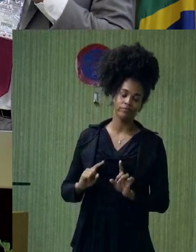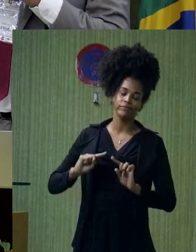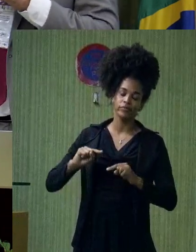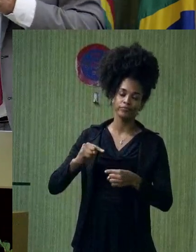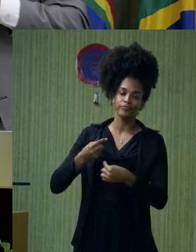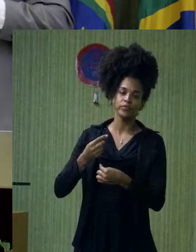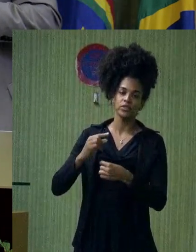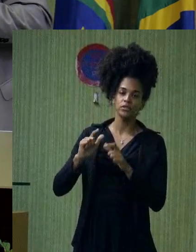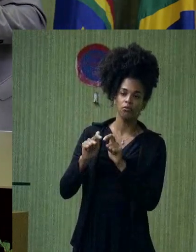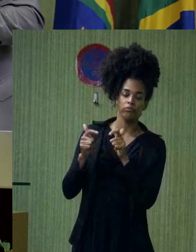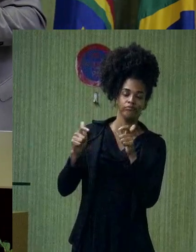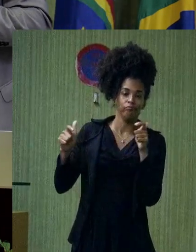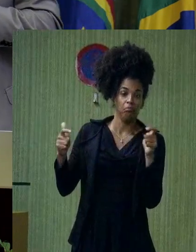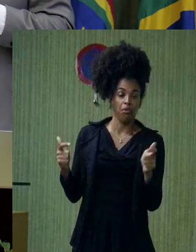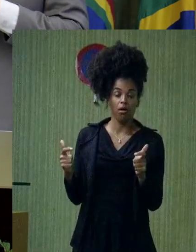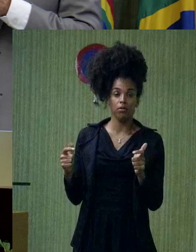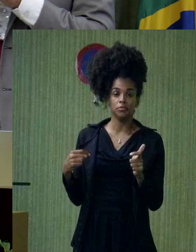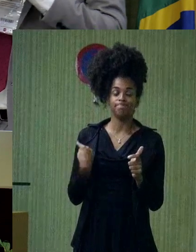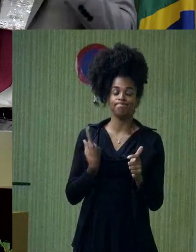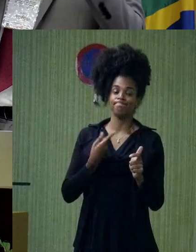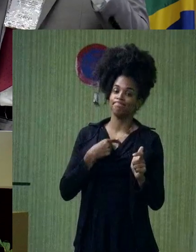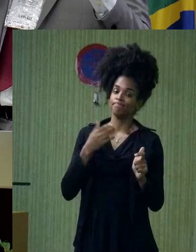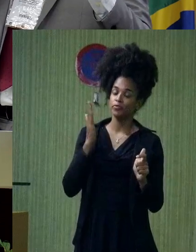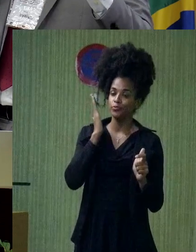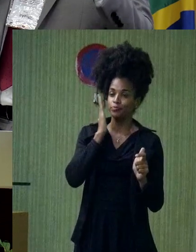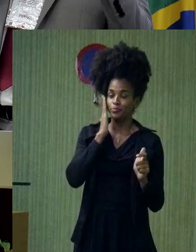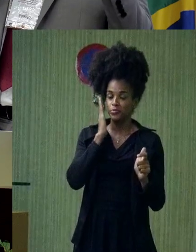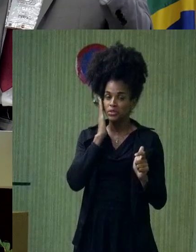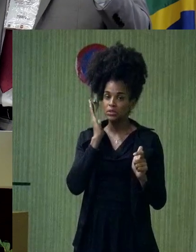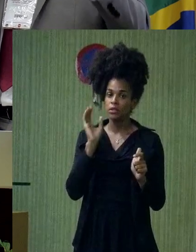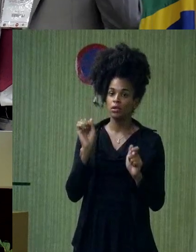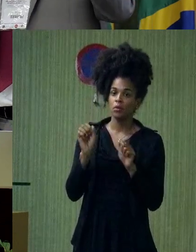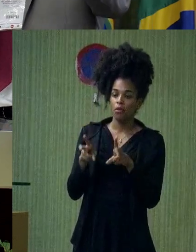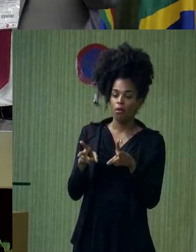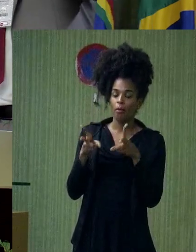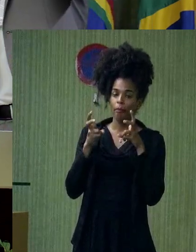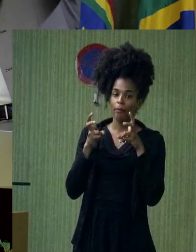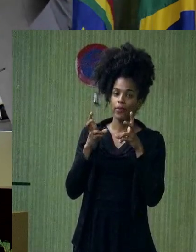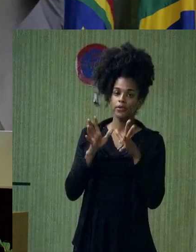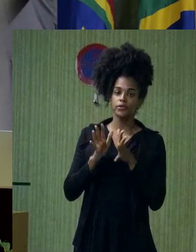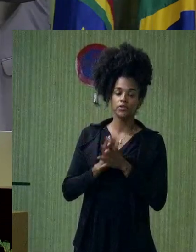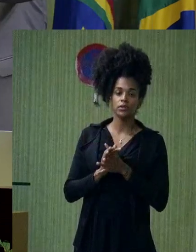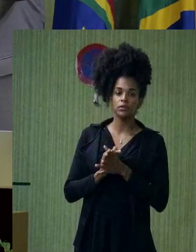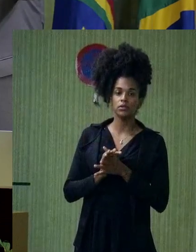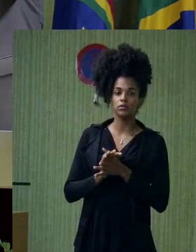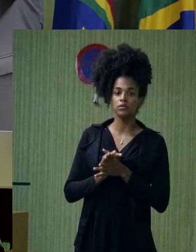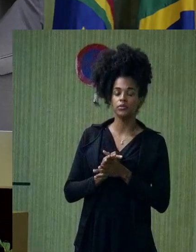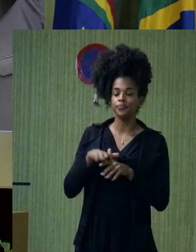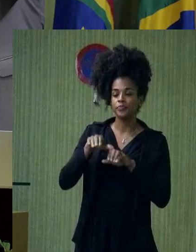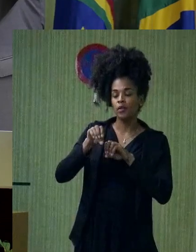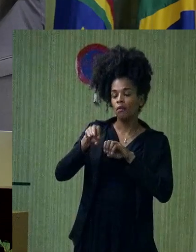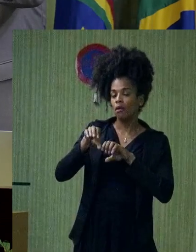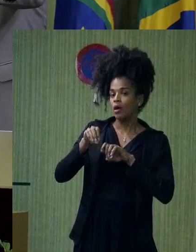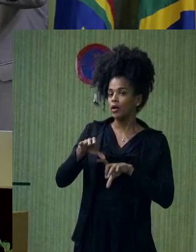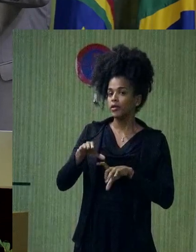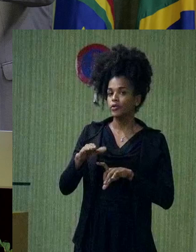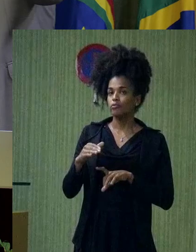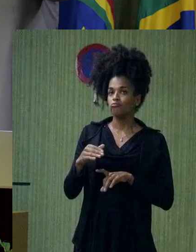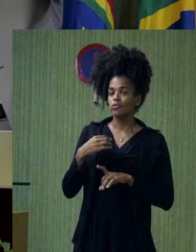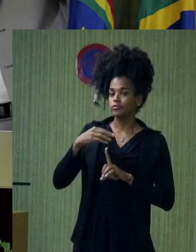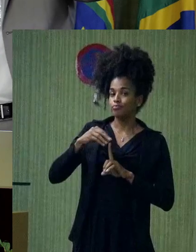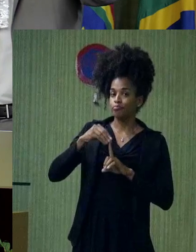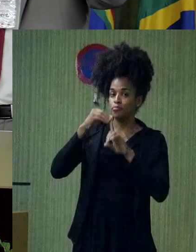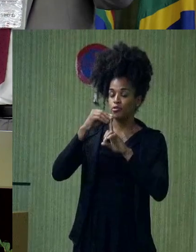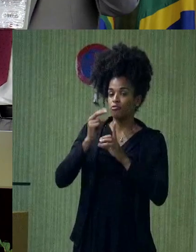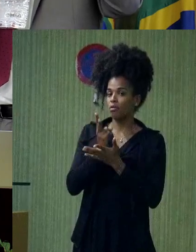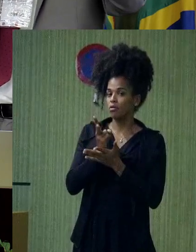Grande a gente precisa também eh senhoras e senhores Estar atento Claro a educação pública merece nossa prioridade sempre mas